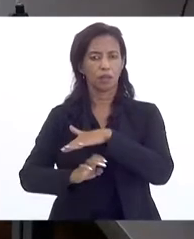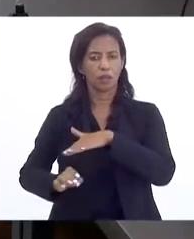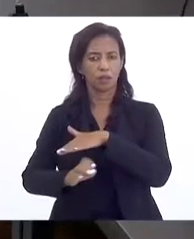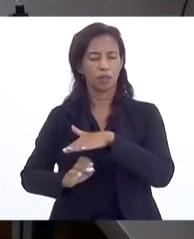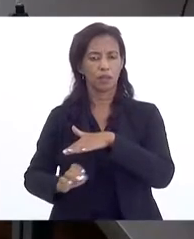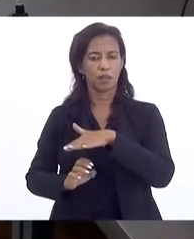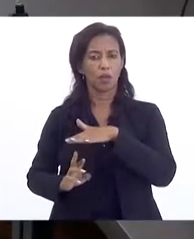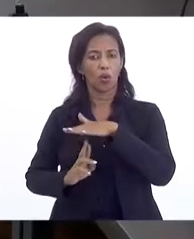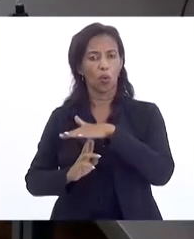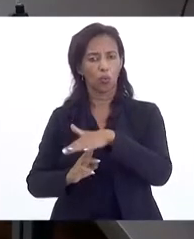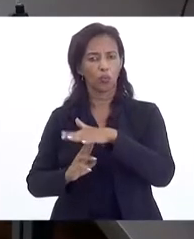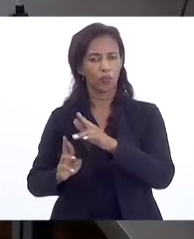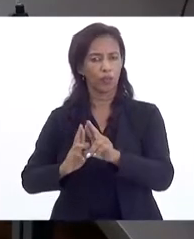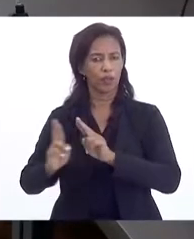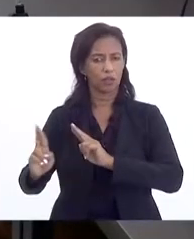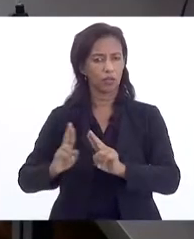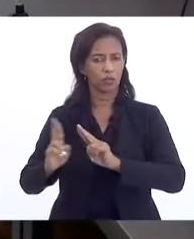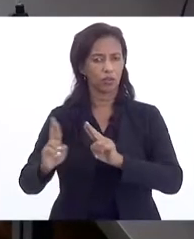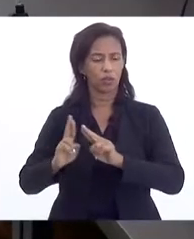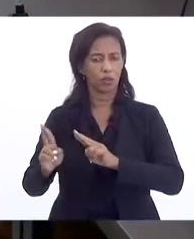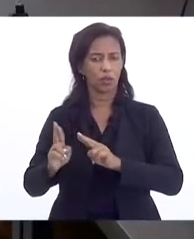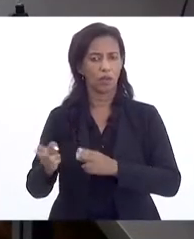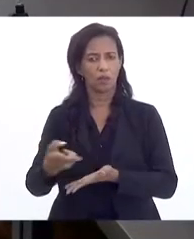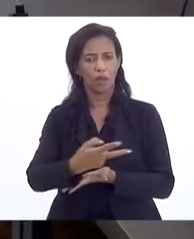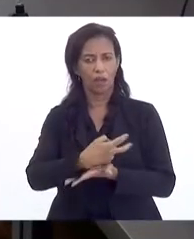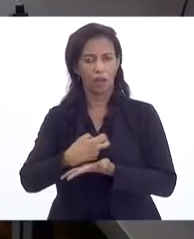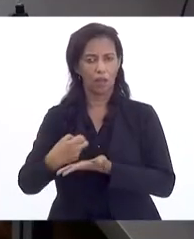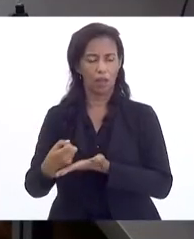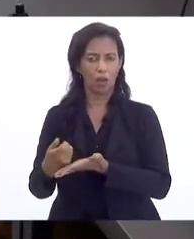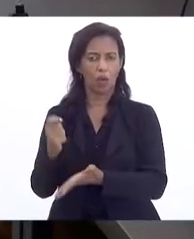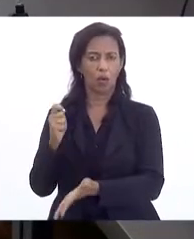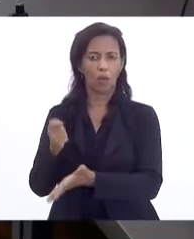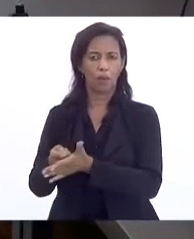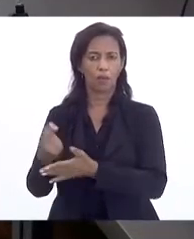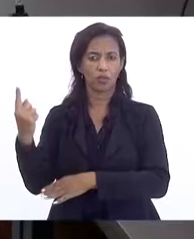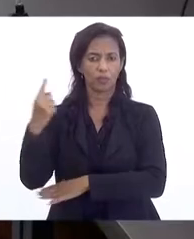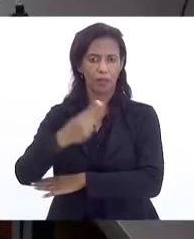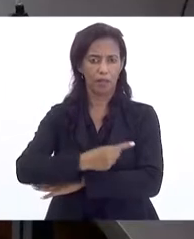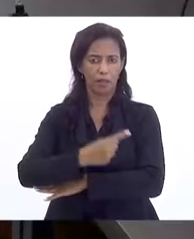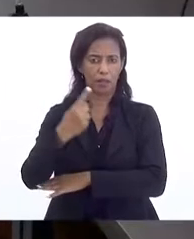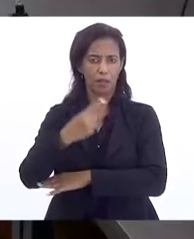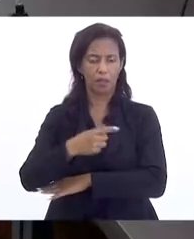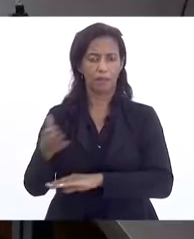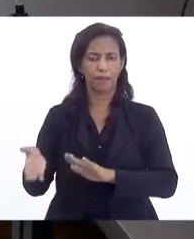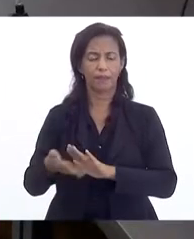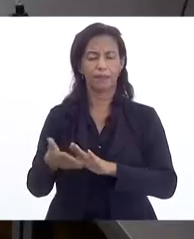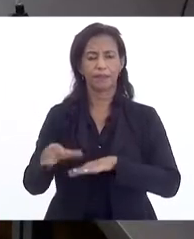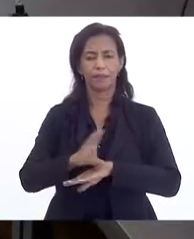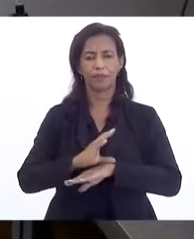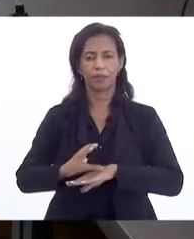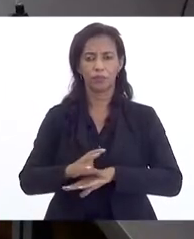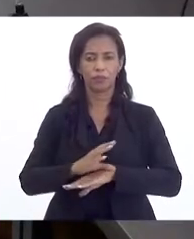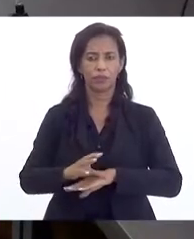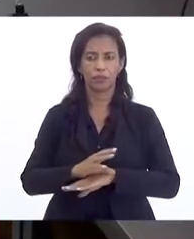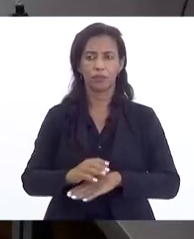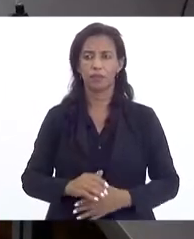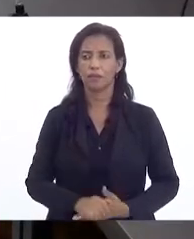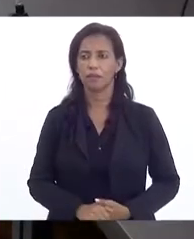rodovias do Estado a divulgar os valores arrecadados e investidos com a cobrança de pedágio. O parecer pela constitucionalidade.